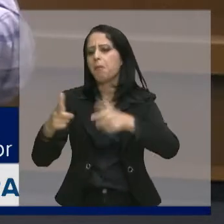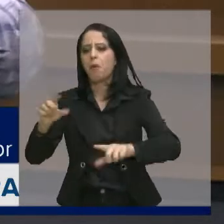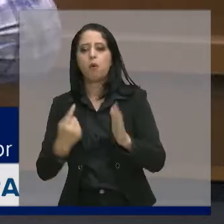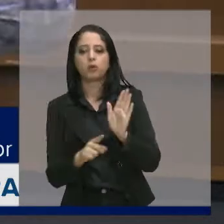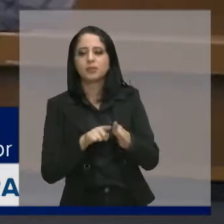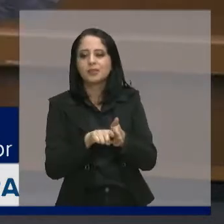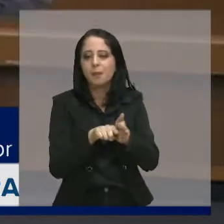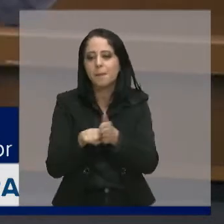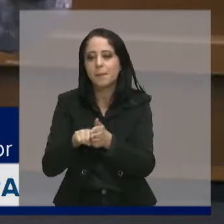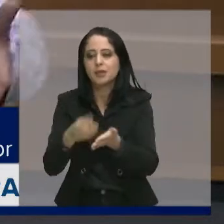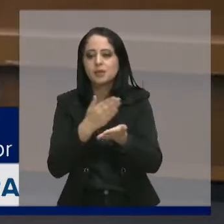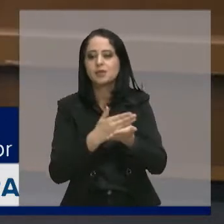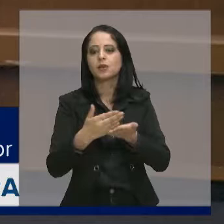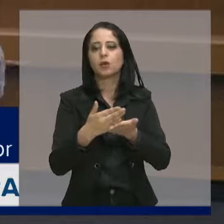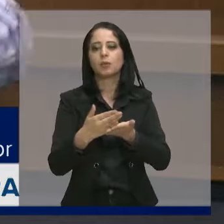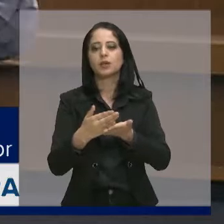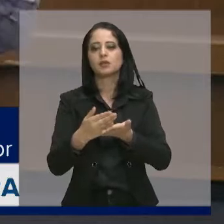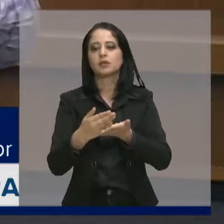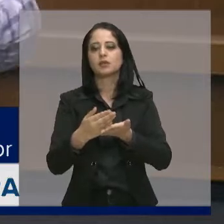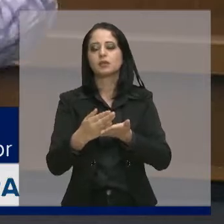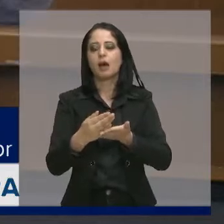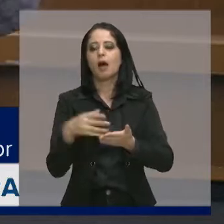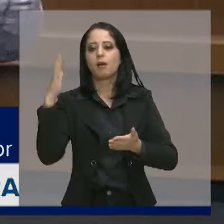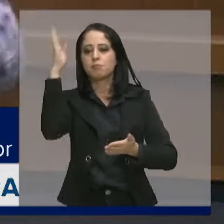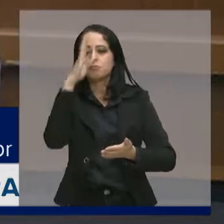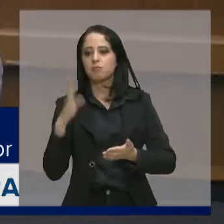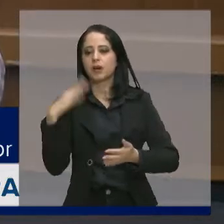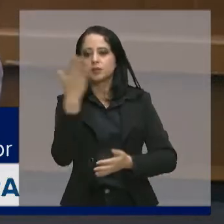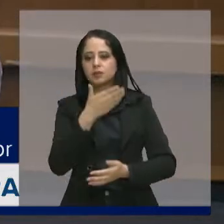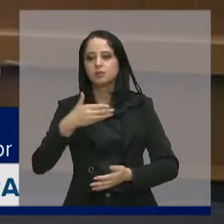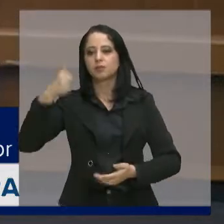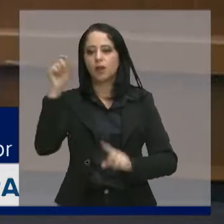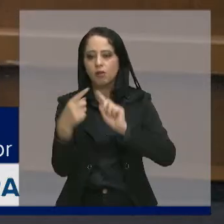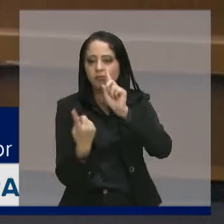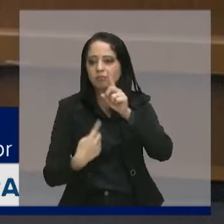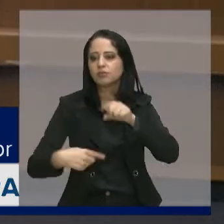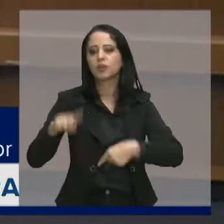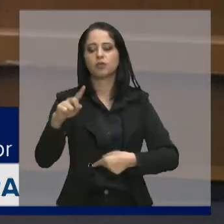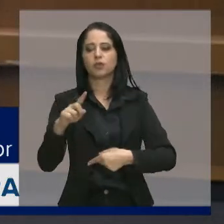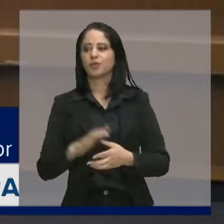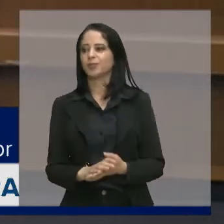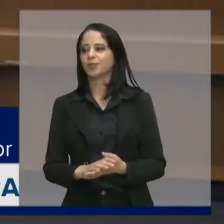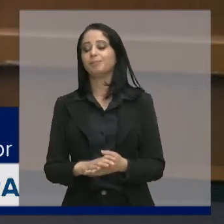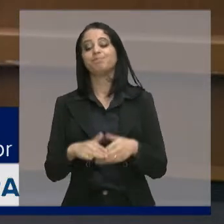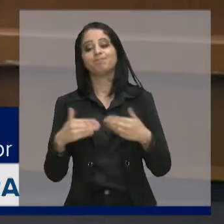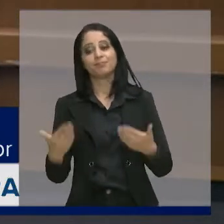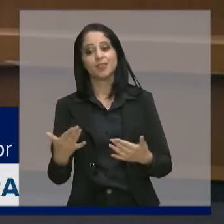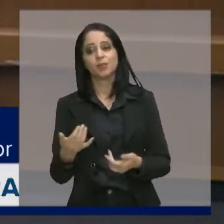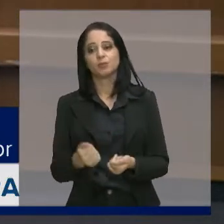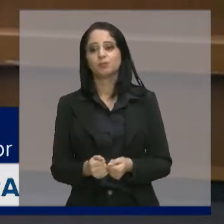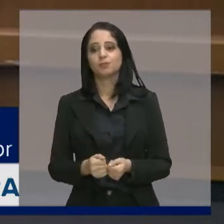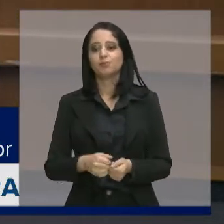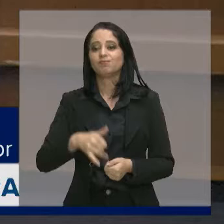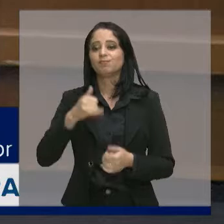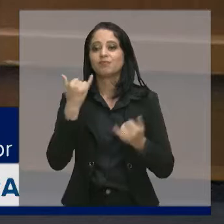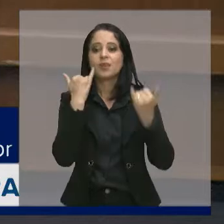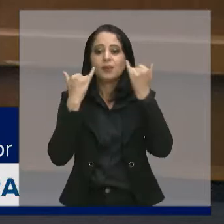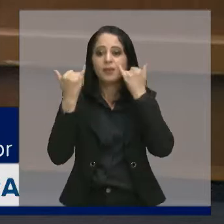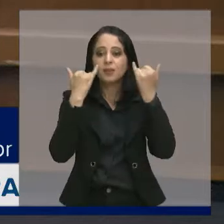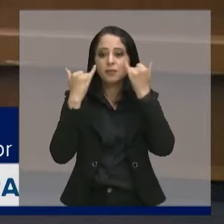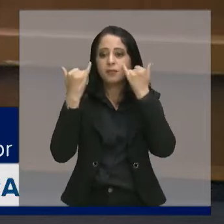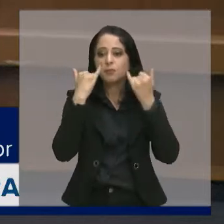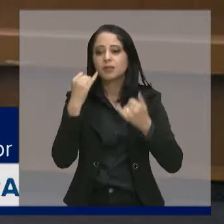do Brasil, para o bem dos cidadãos. Infelizmente, fica aqui o meu lamento, triste notícia essa, de que o INPE teve corte